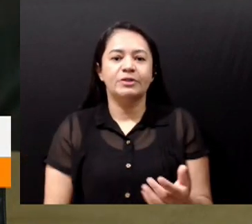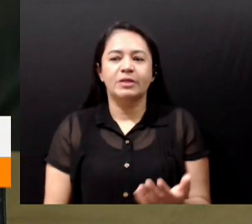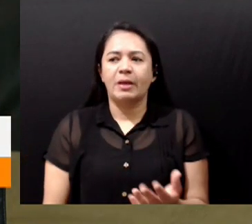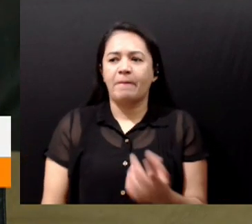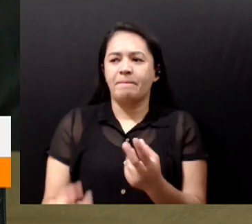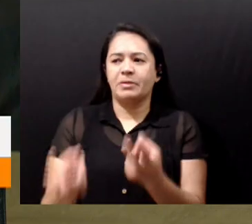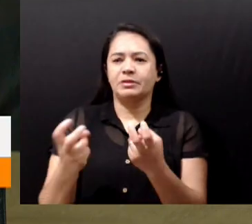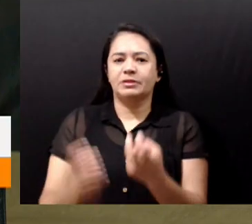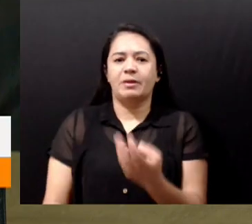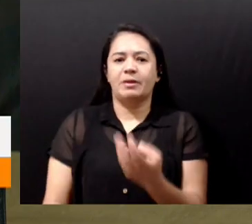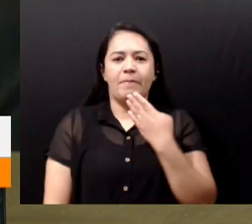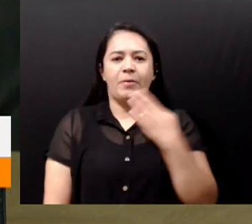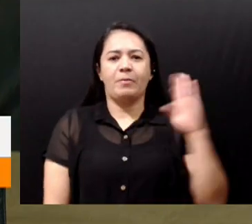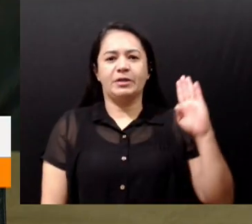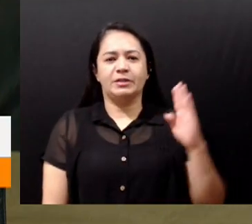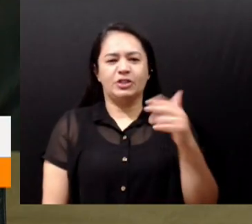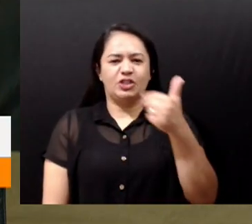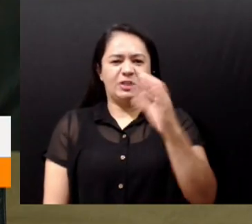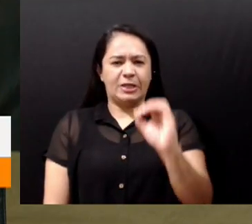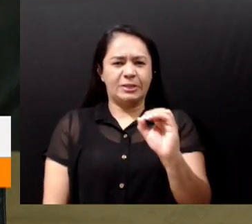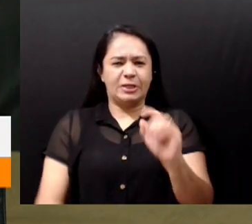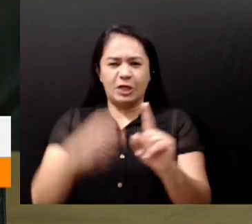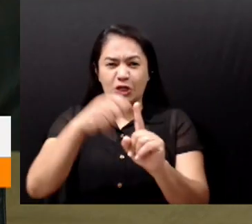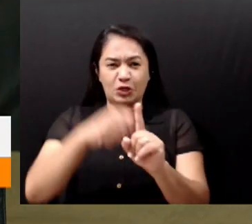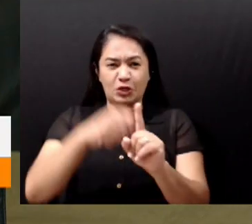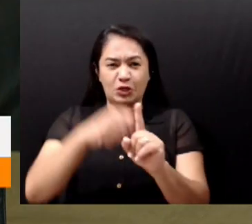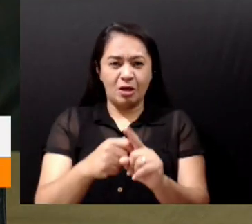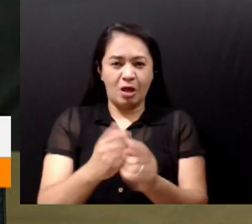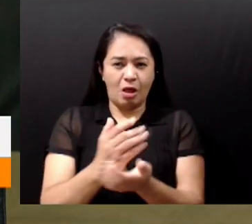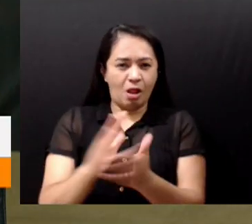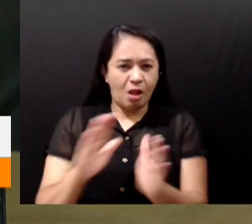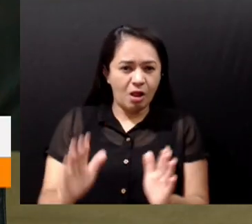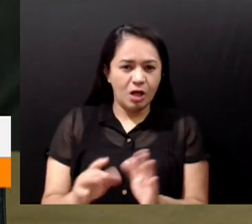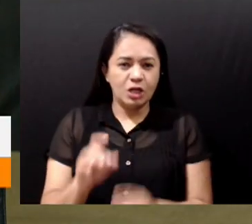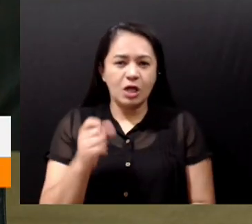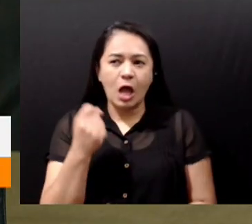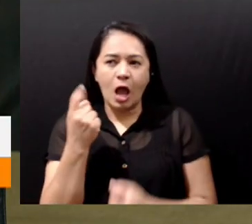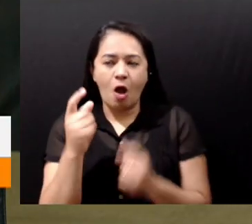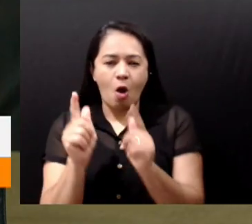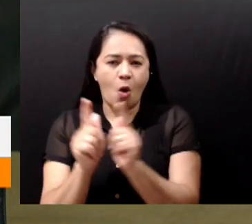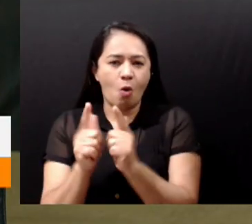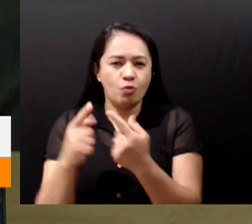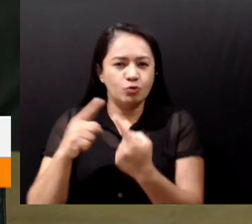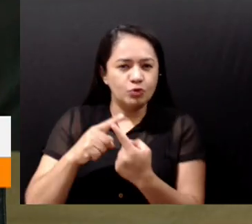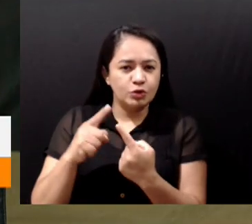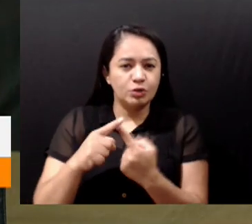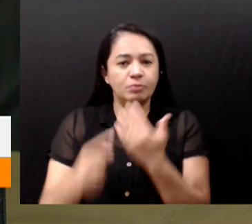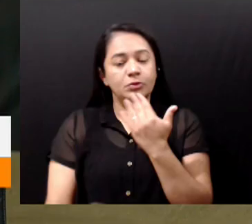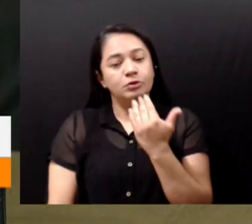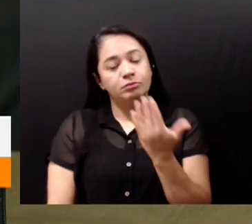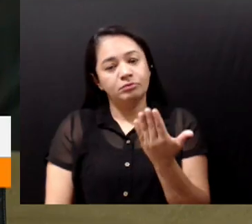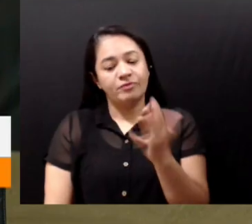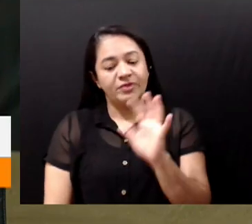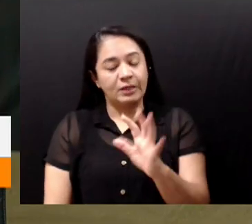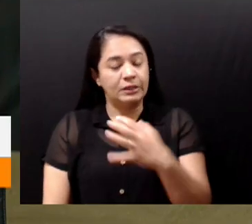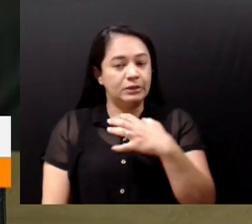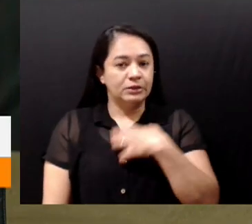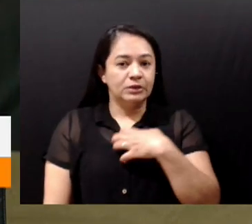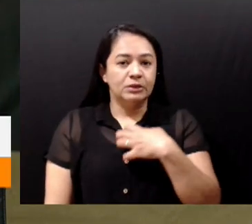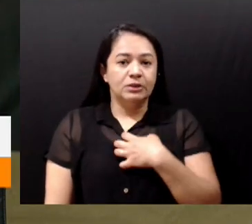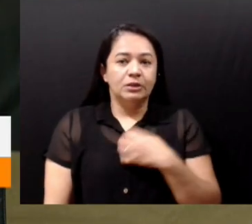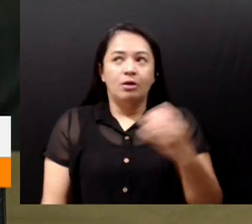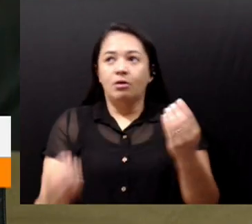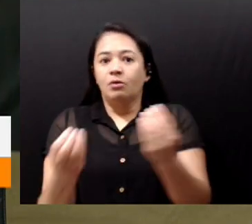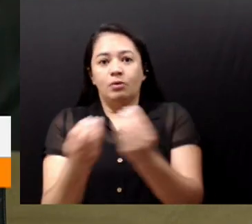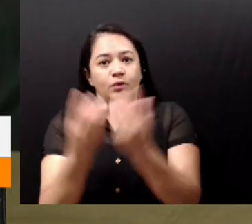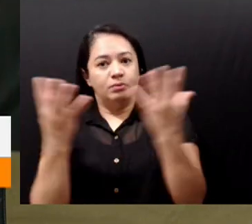dias sem esforço, apenas cortando algum grupo alimentar? Bom, Essas fórmulas, gente, são milagrosas, né? Mas será